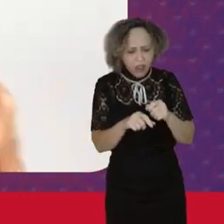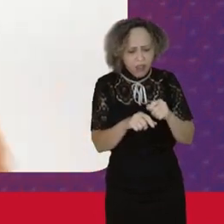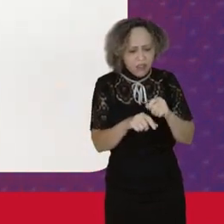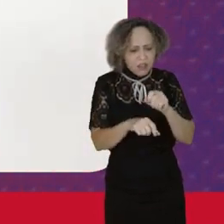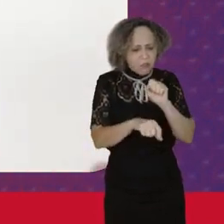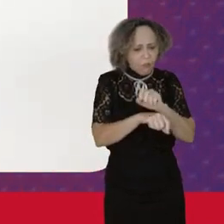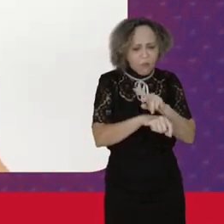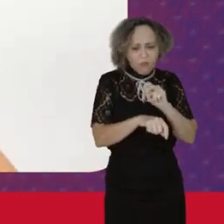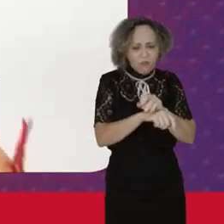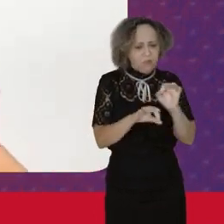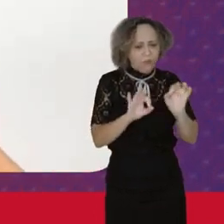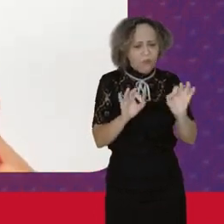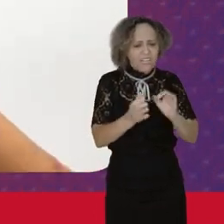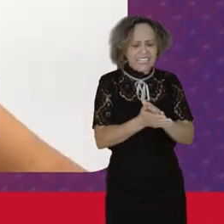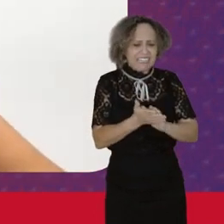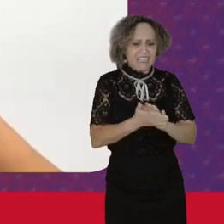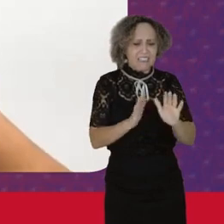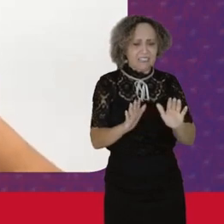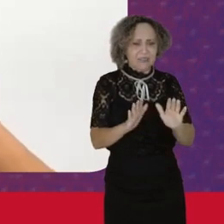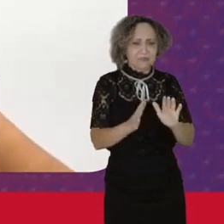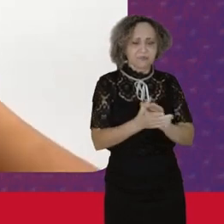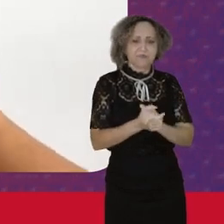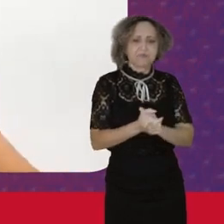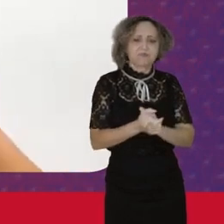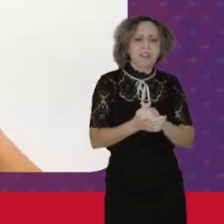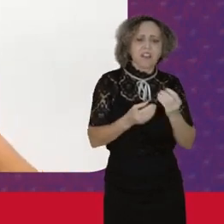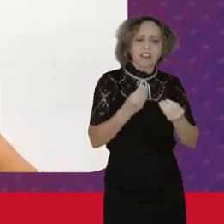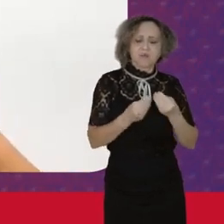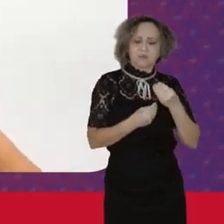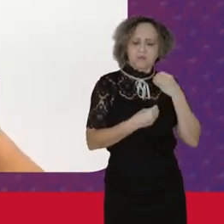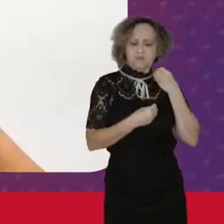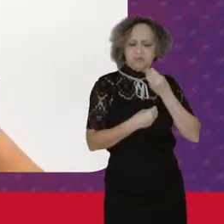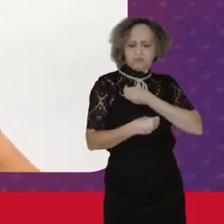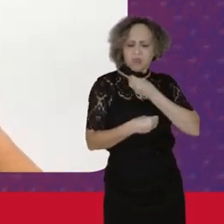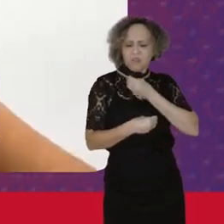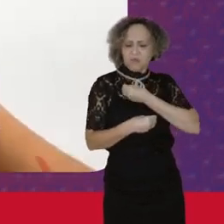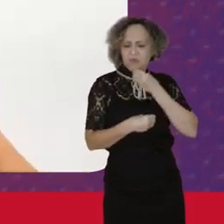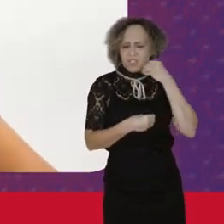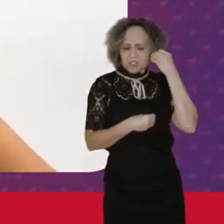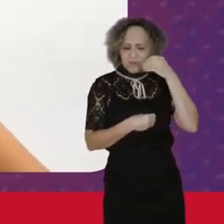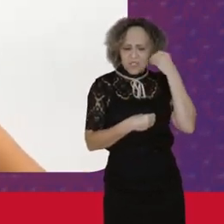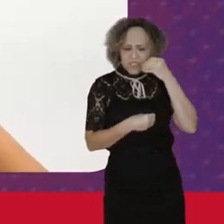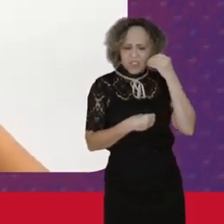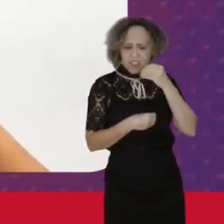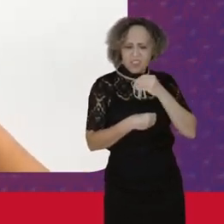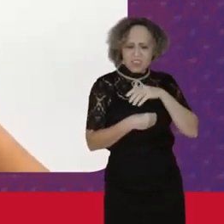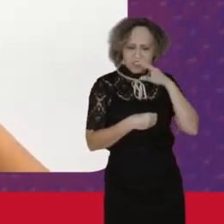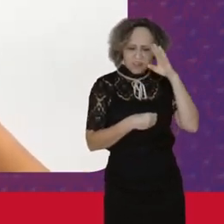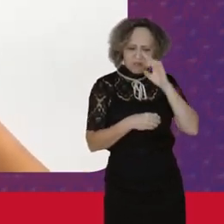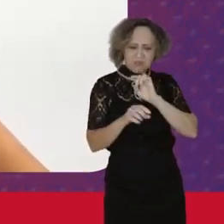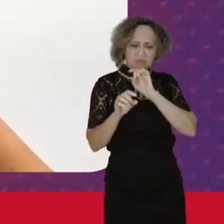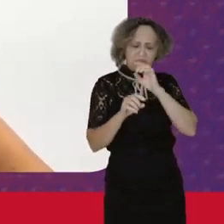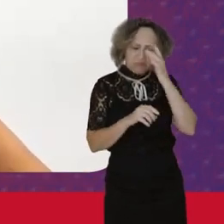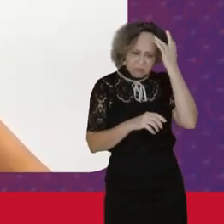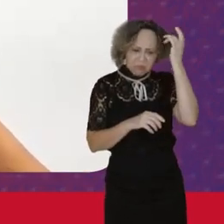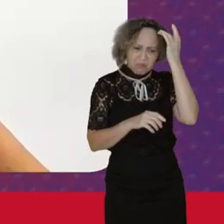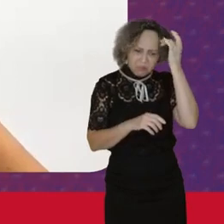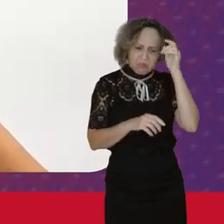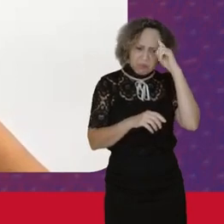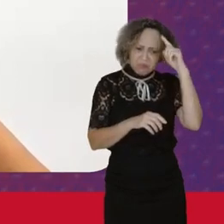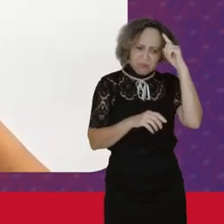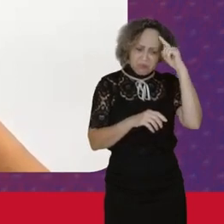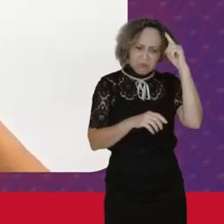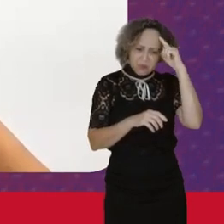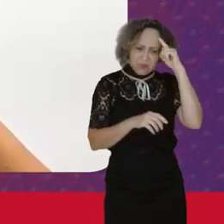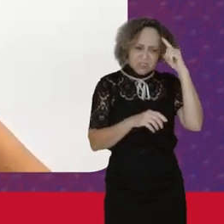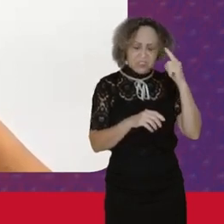escuta, né, da vivência, do que as mulheres estão trabalhando no seu dia a dia, na produção de alimentos saudáveis. A gente viu